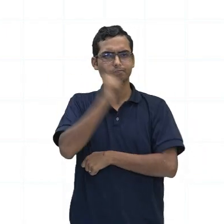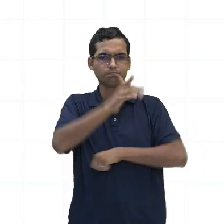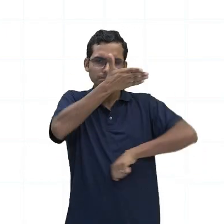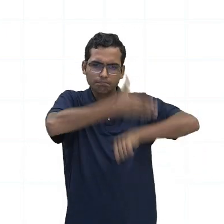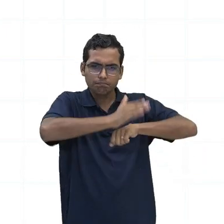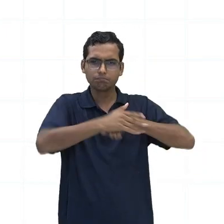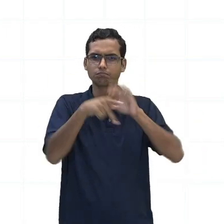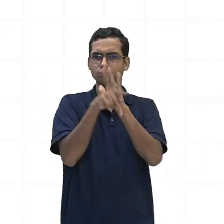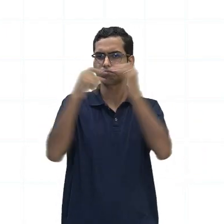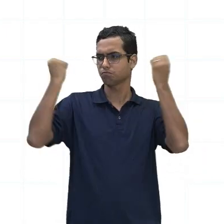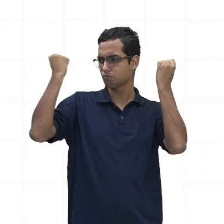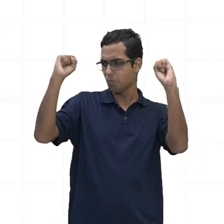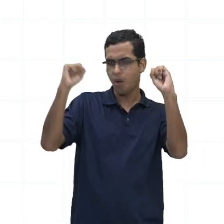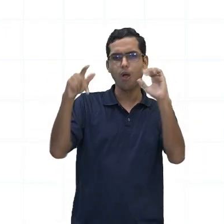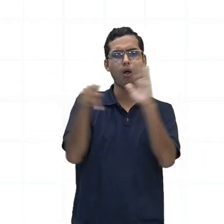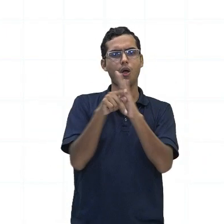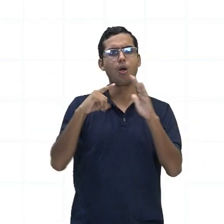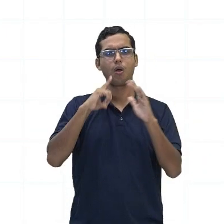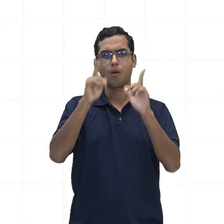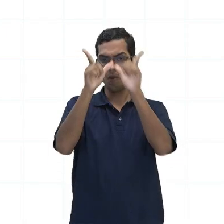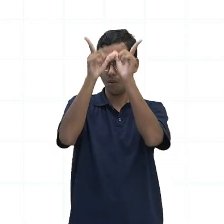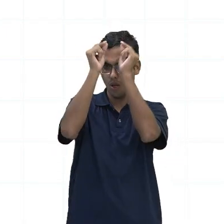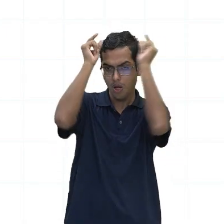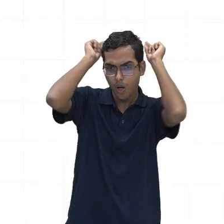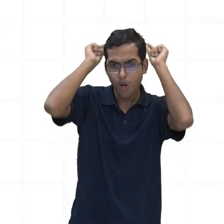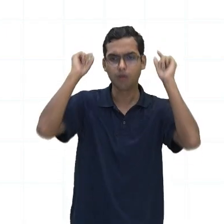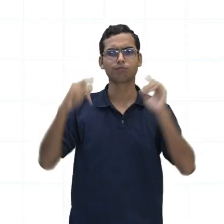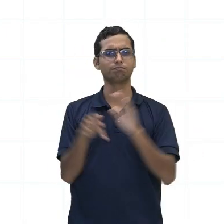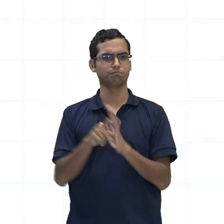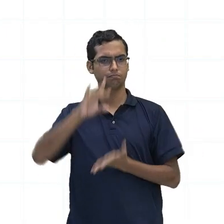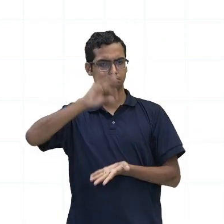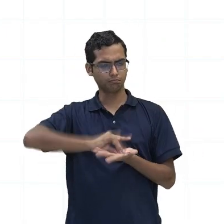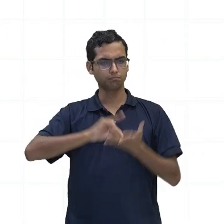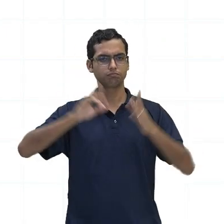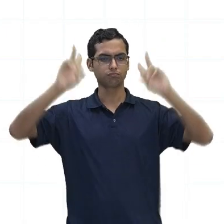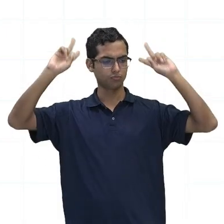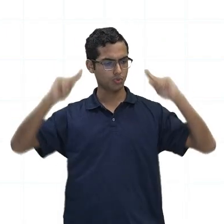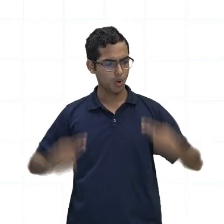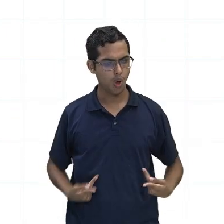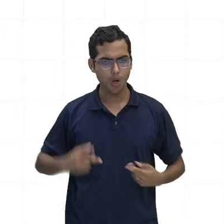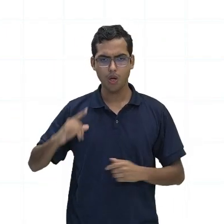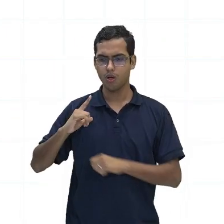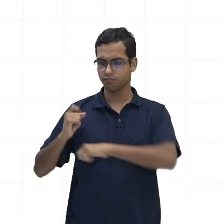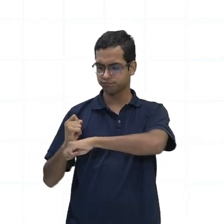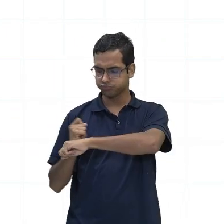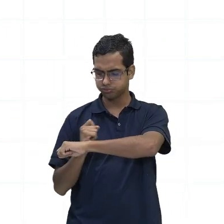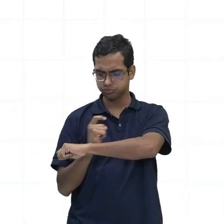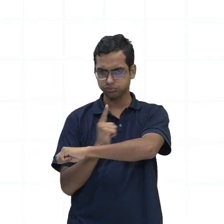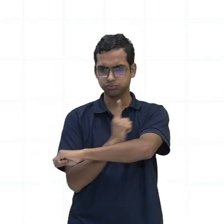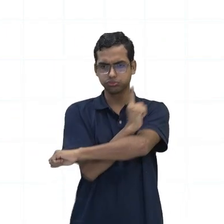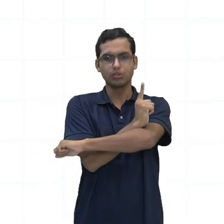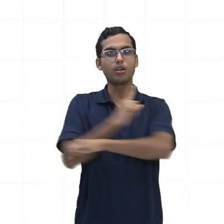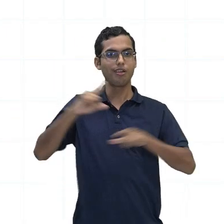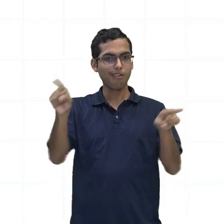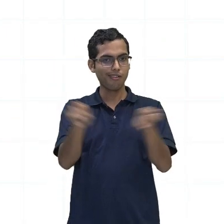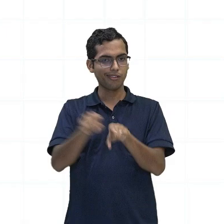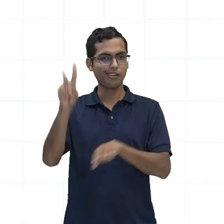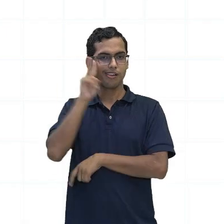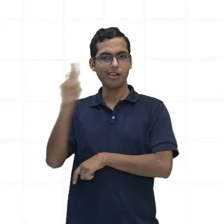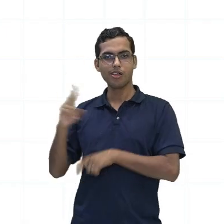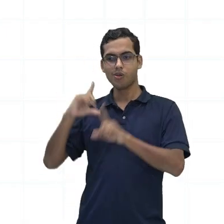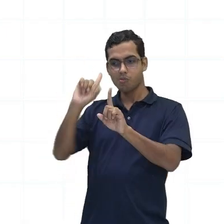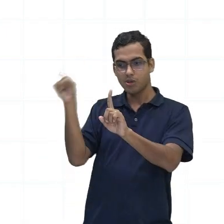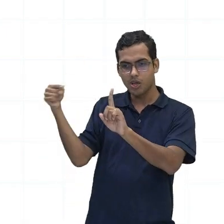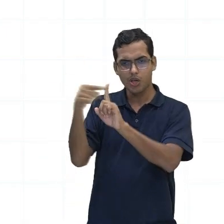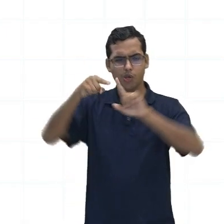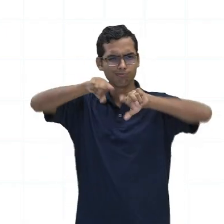vem acompanhando a evolução do homem. E de acordo com a história, ela foi ganhando aí outras finalidades,